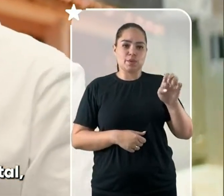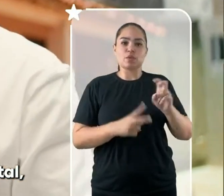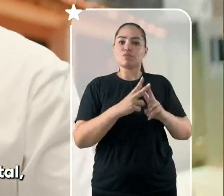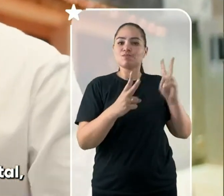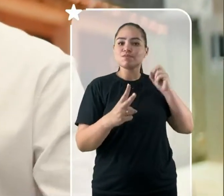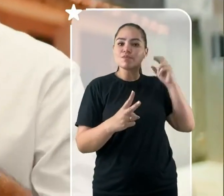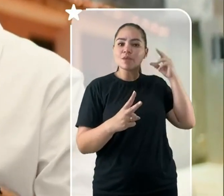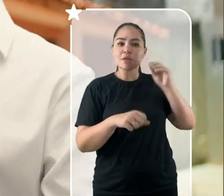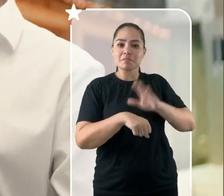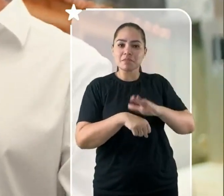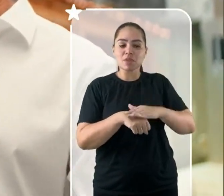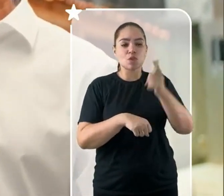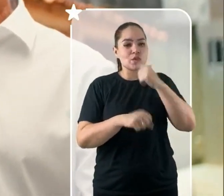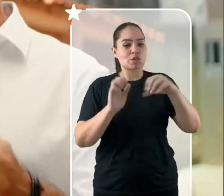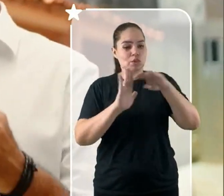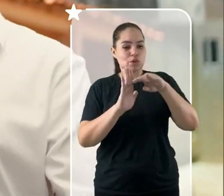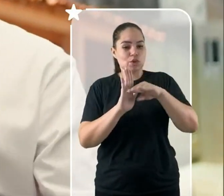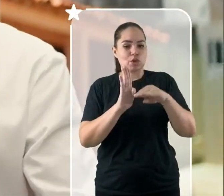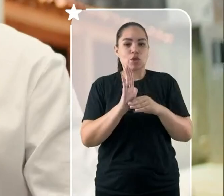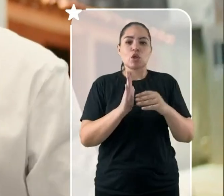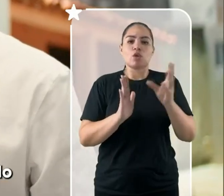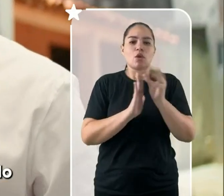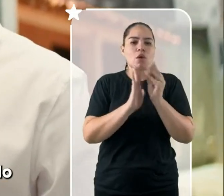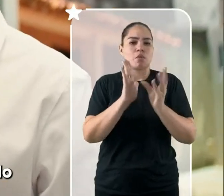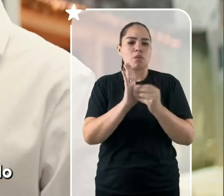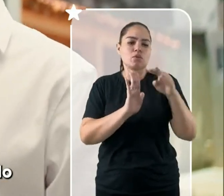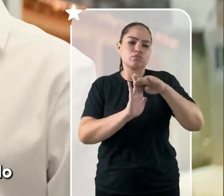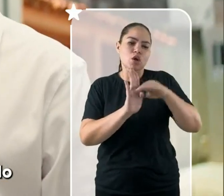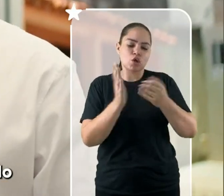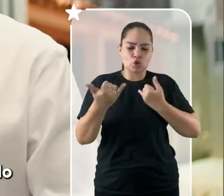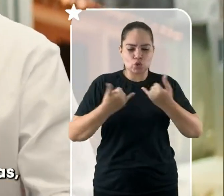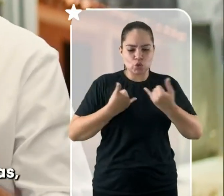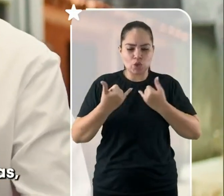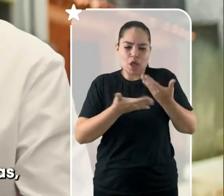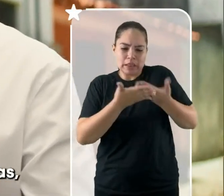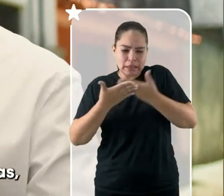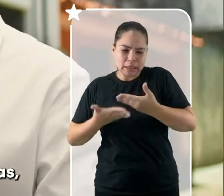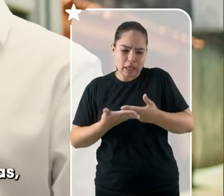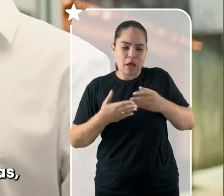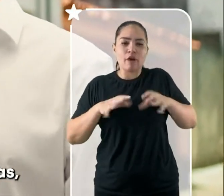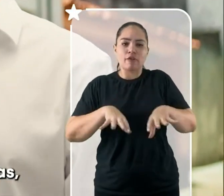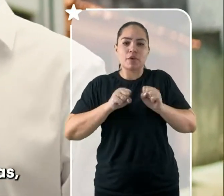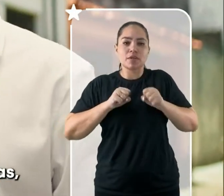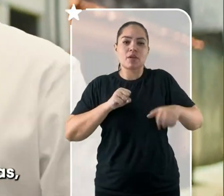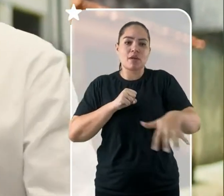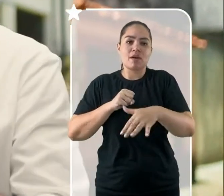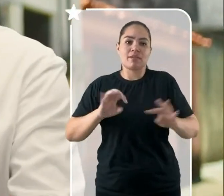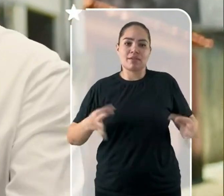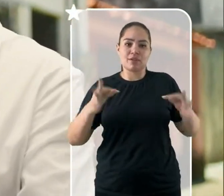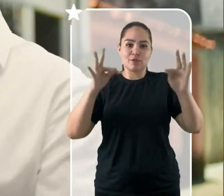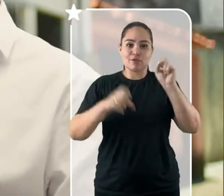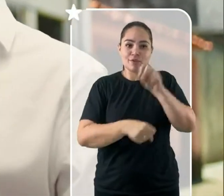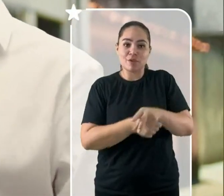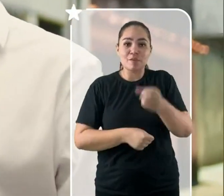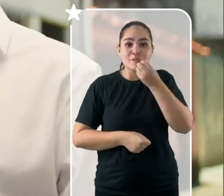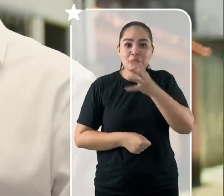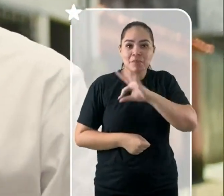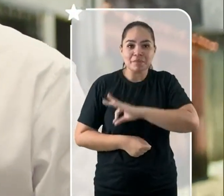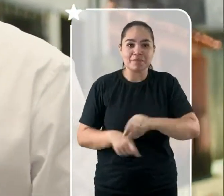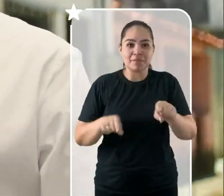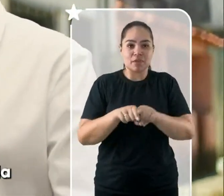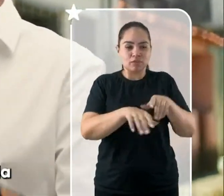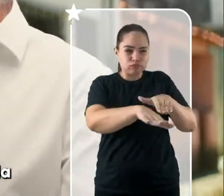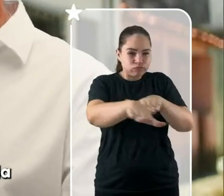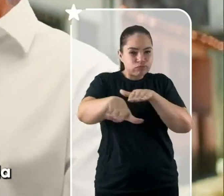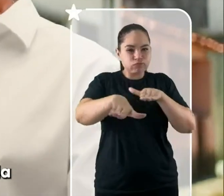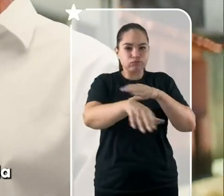Horizonte Digital, onde a juventude terá capacitação em produção de conteúdo e formação em tecnologias, preparando-se para novos